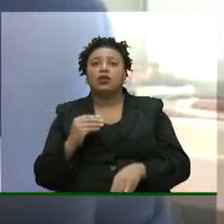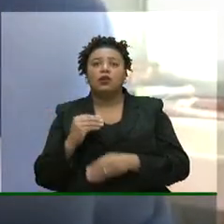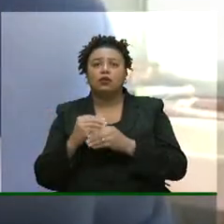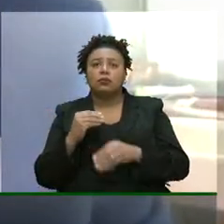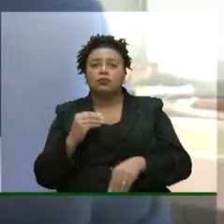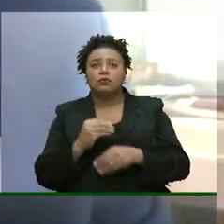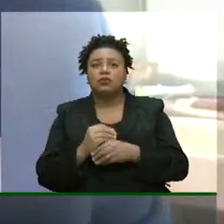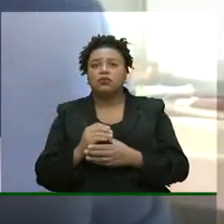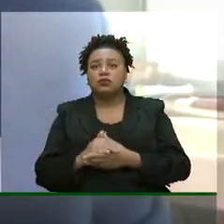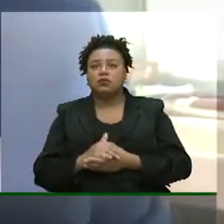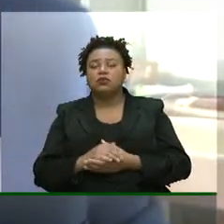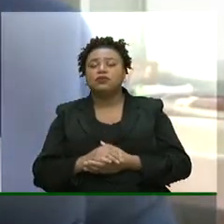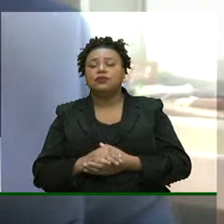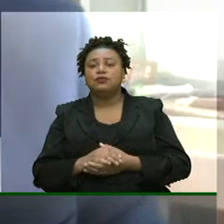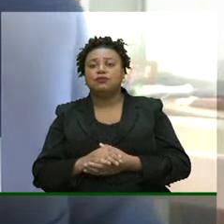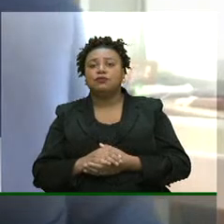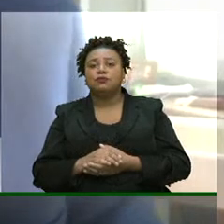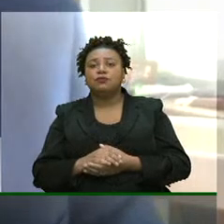complementa